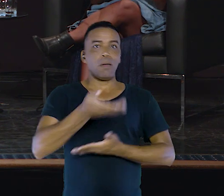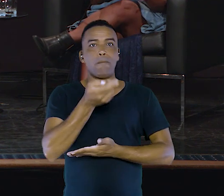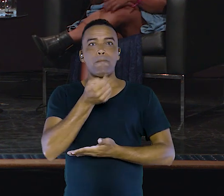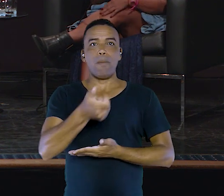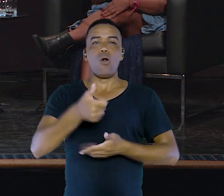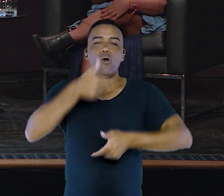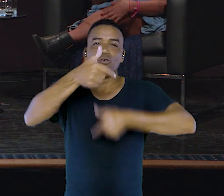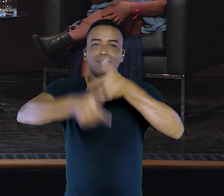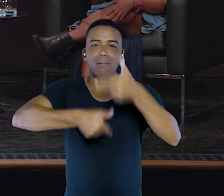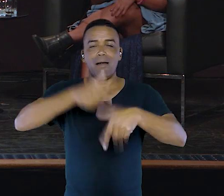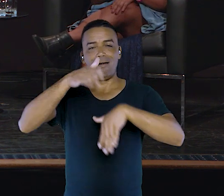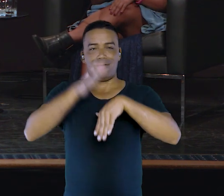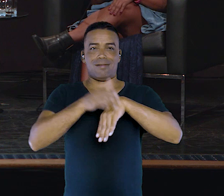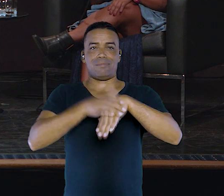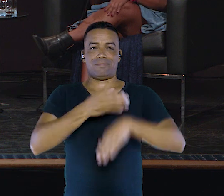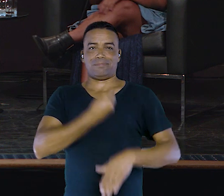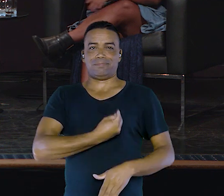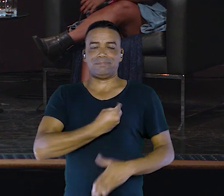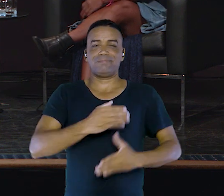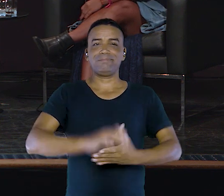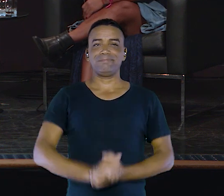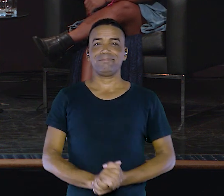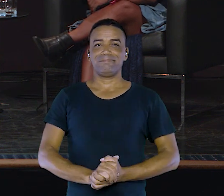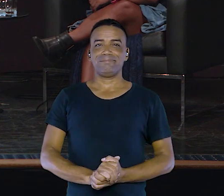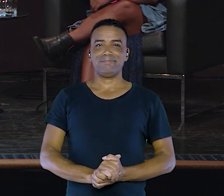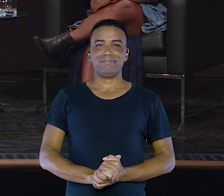sobre o trabalho que eu faço.